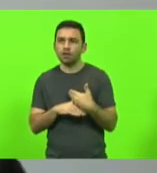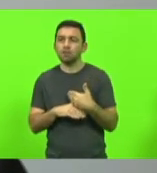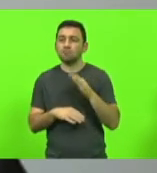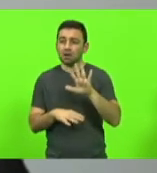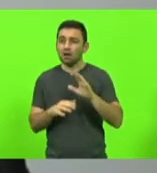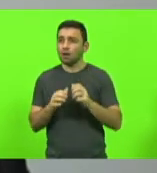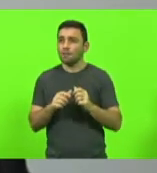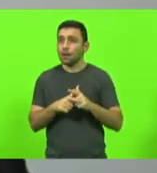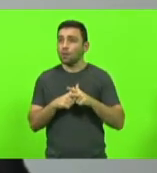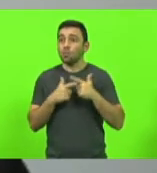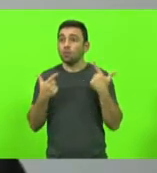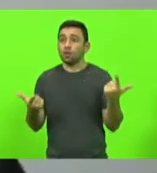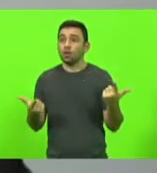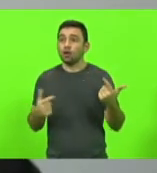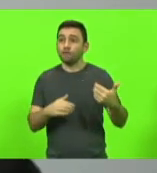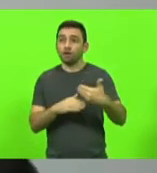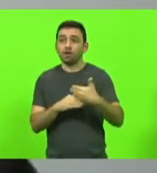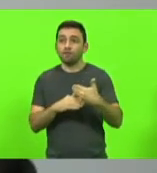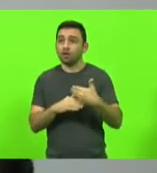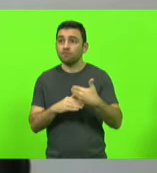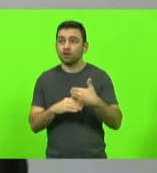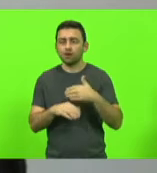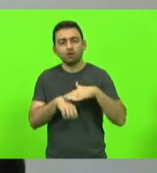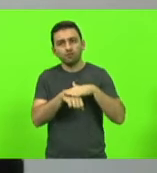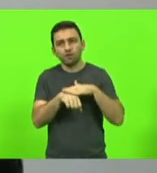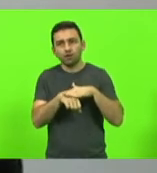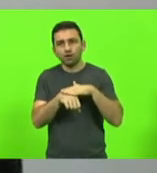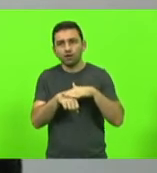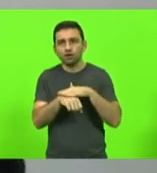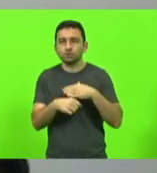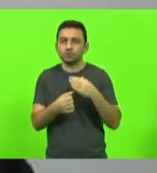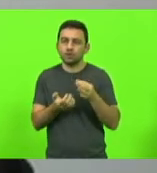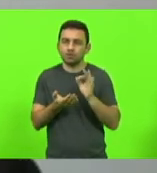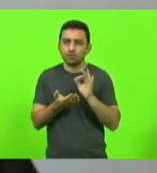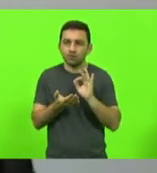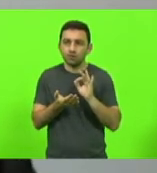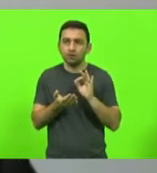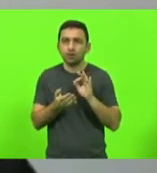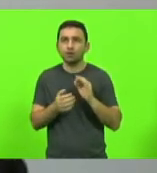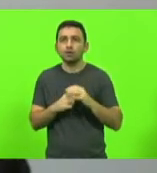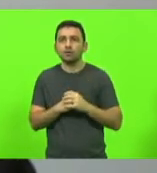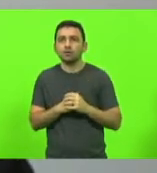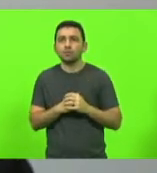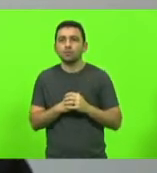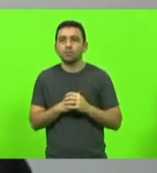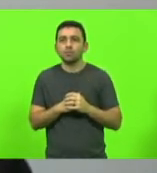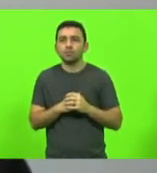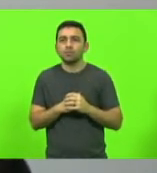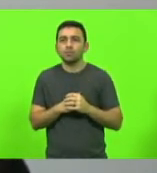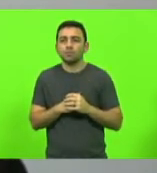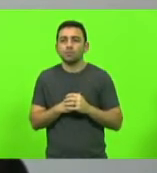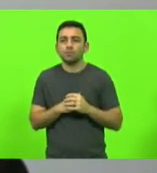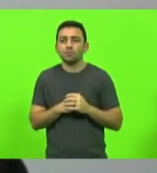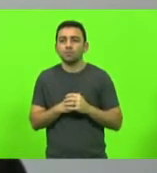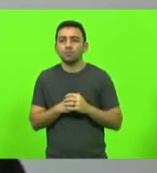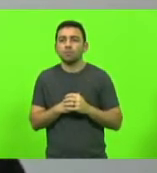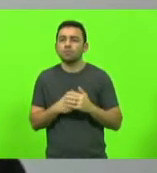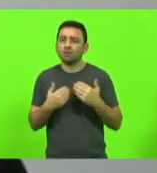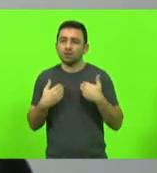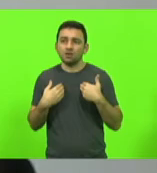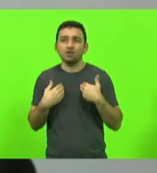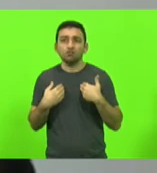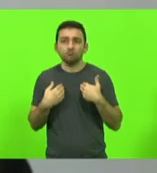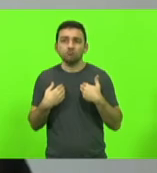parte passa em todos. E aí a gente conversa, toma um café, come uma bala, alguma coisa ali, e eu tenho muito